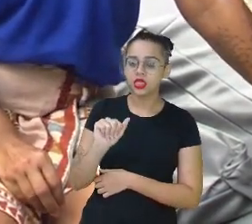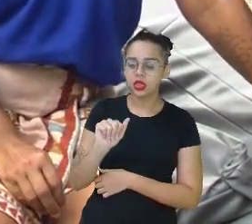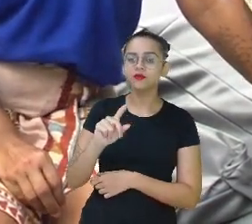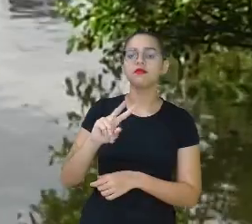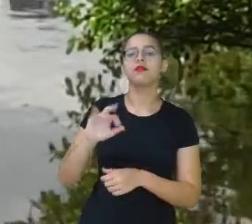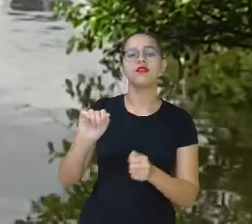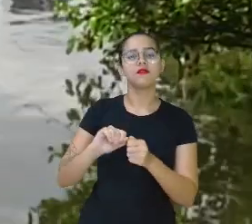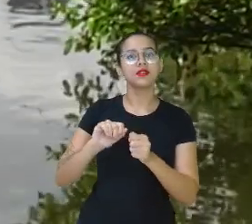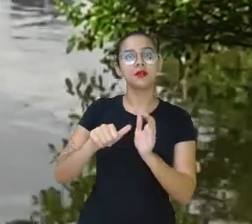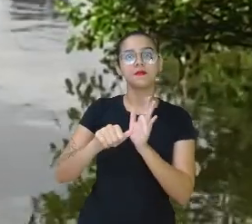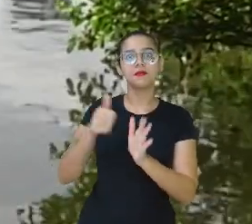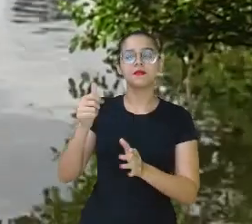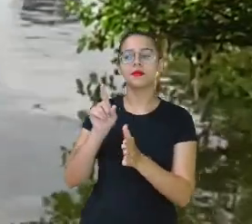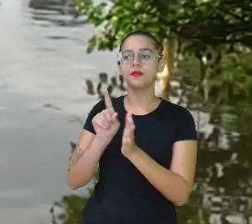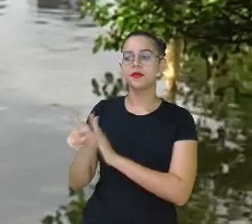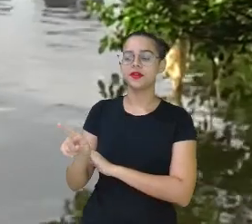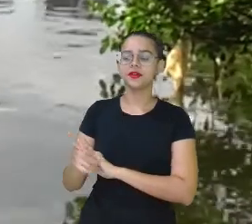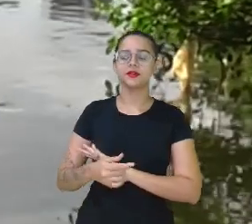honras fazendo a primeira pergunta.